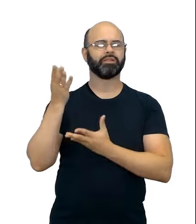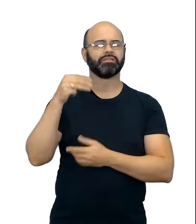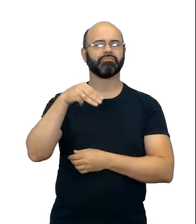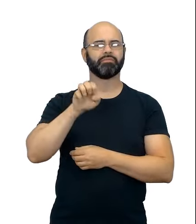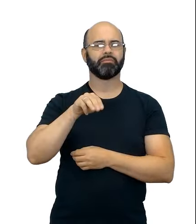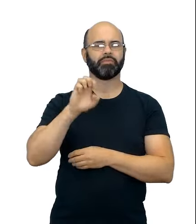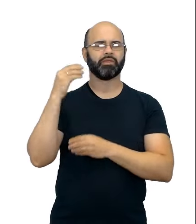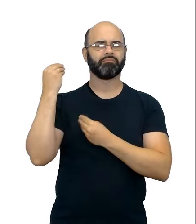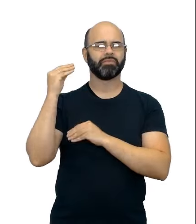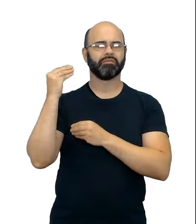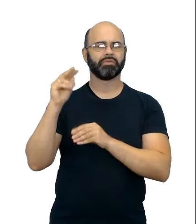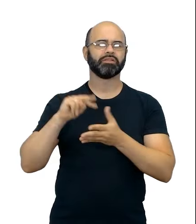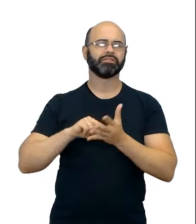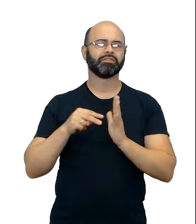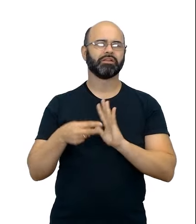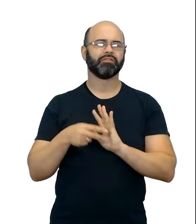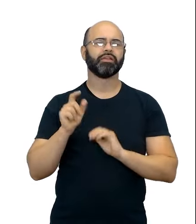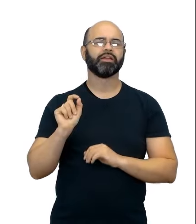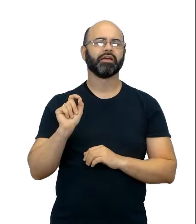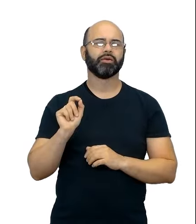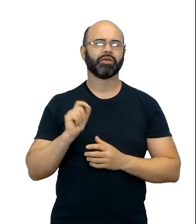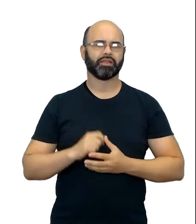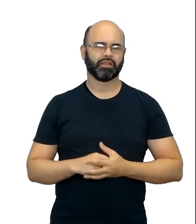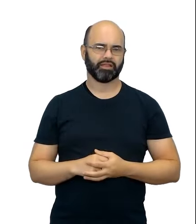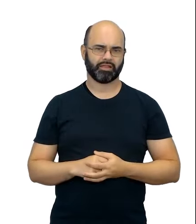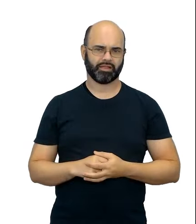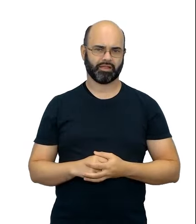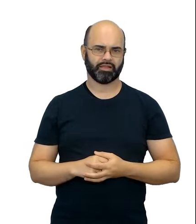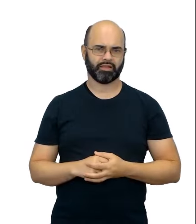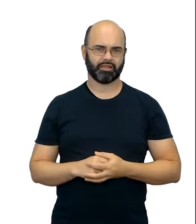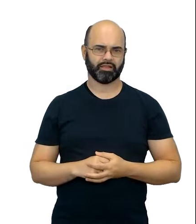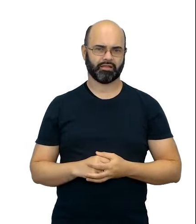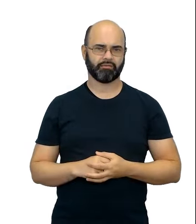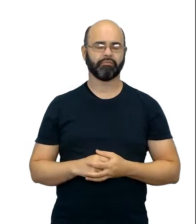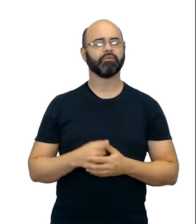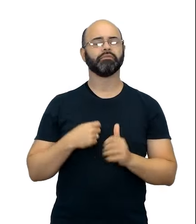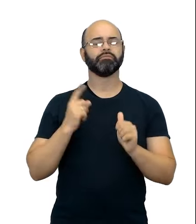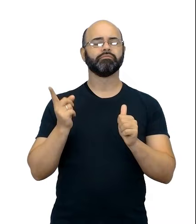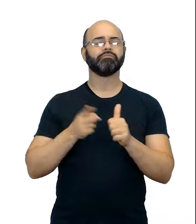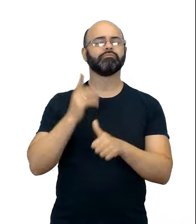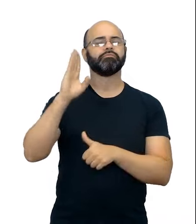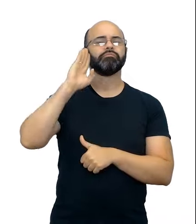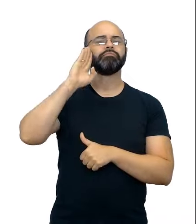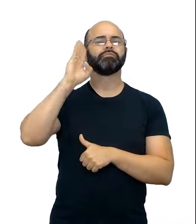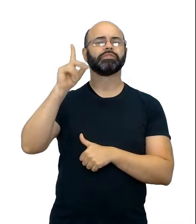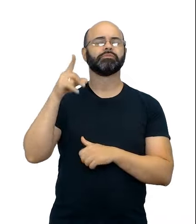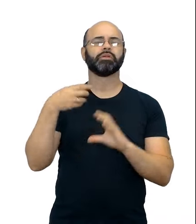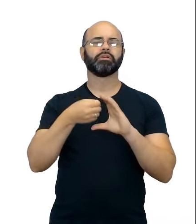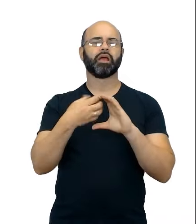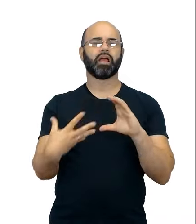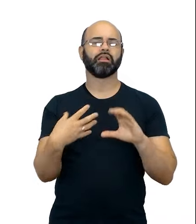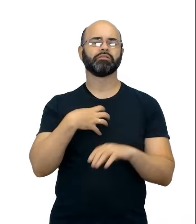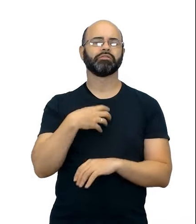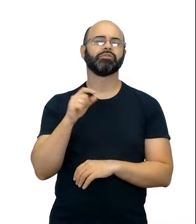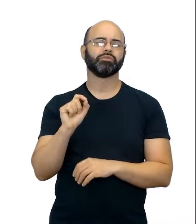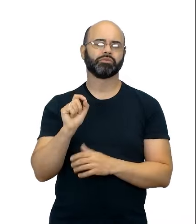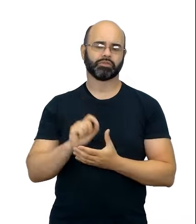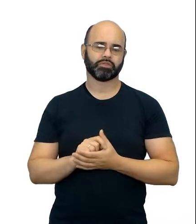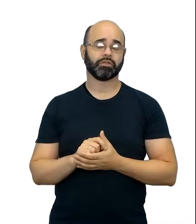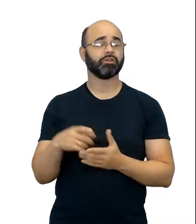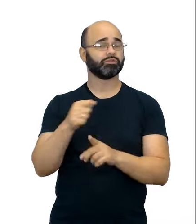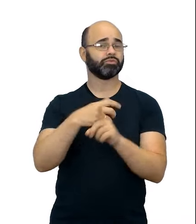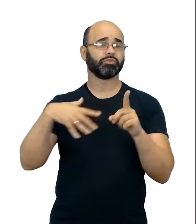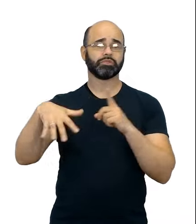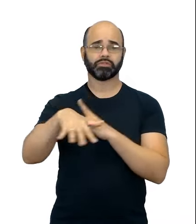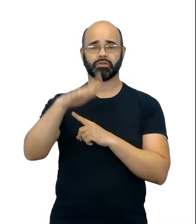meme? Quais são as primeiras e principais características? O domínio social